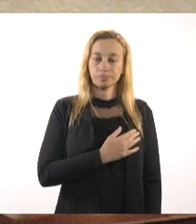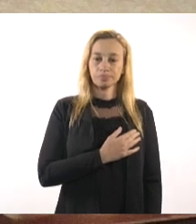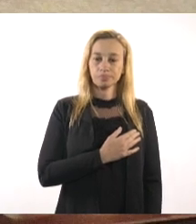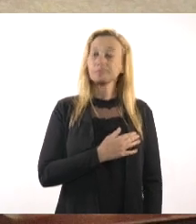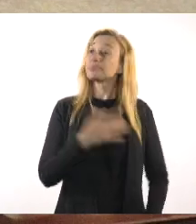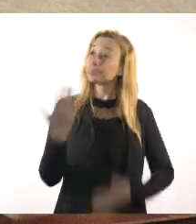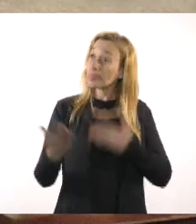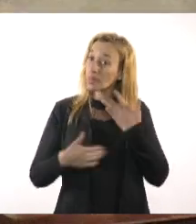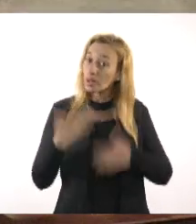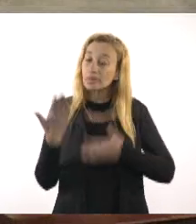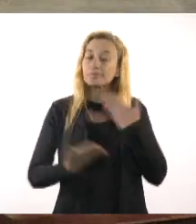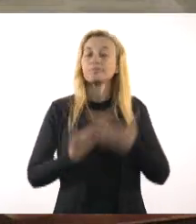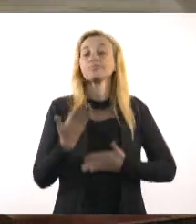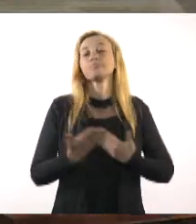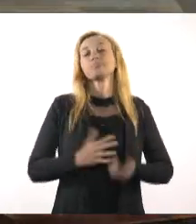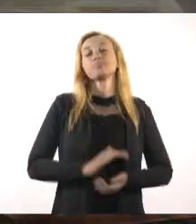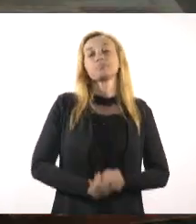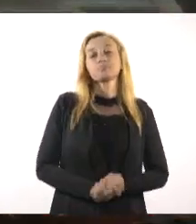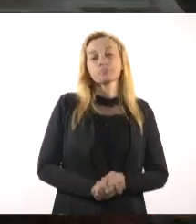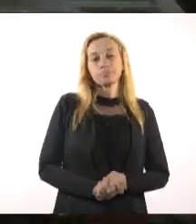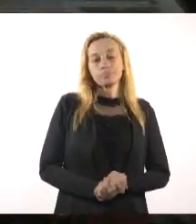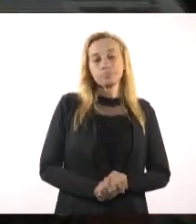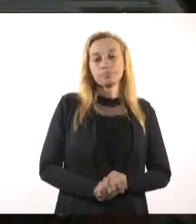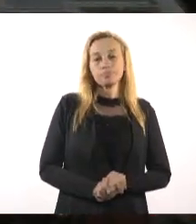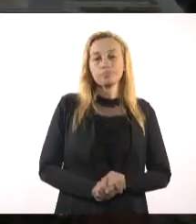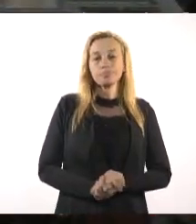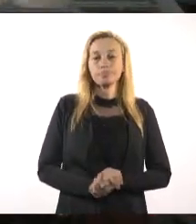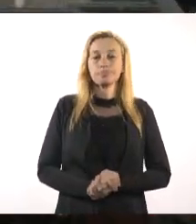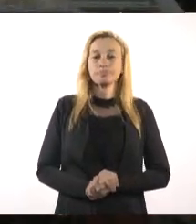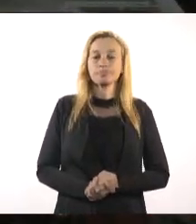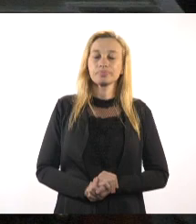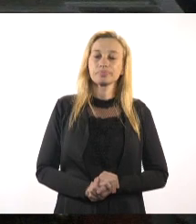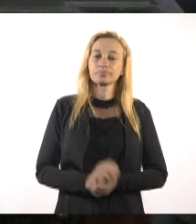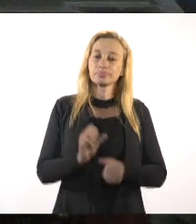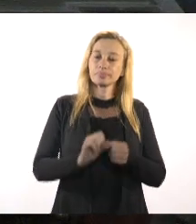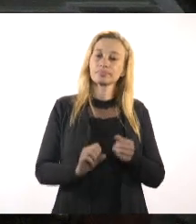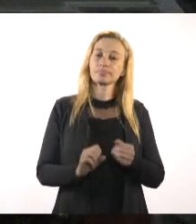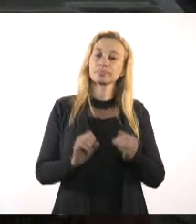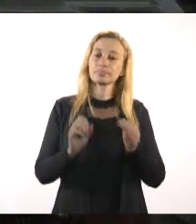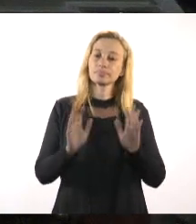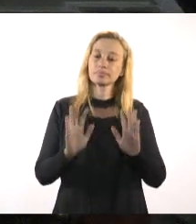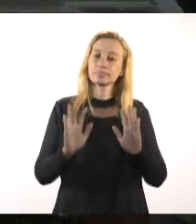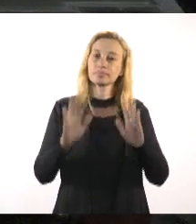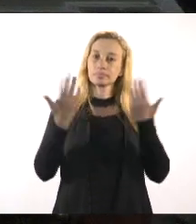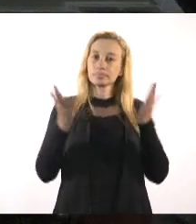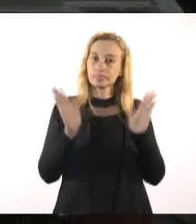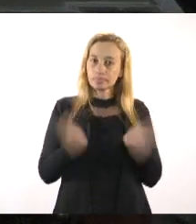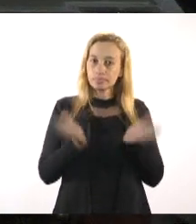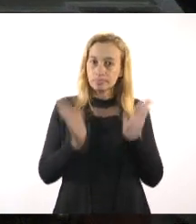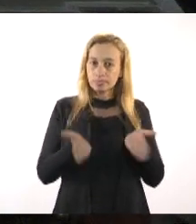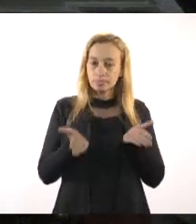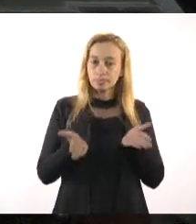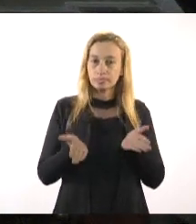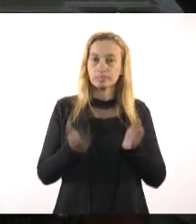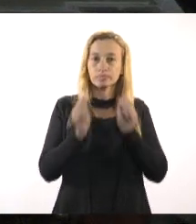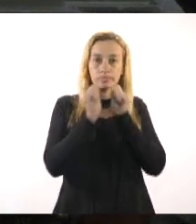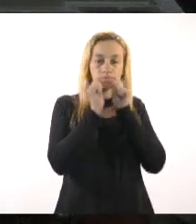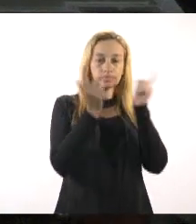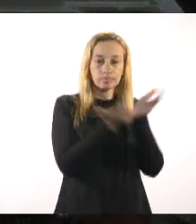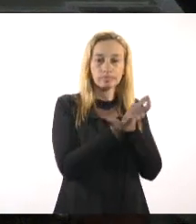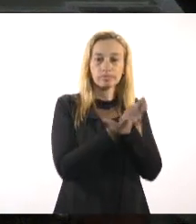É com muita alegria que a gente está realizando esse evento aqui hoje na Alerj, no nosso Parlamento